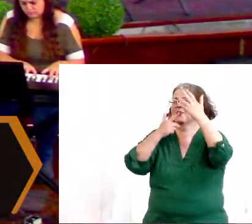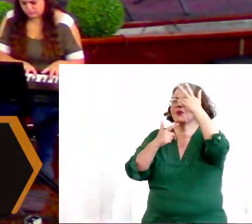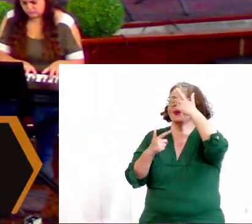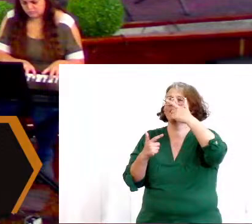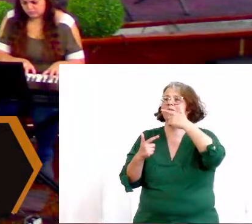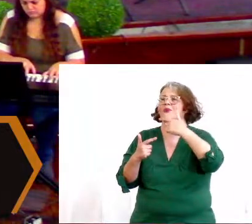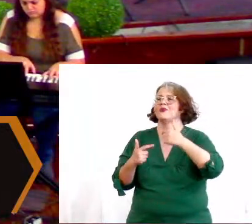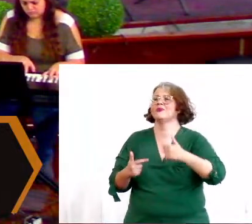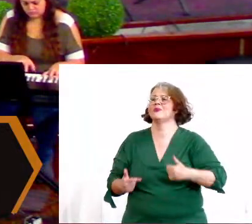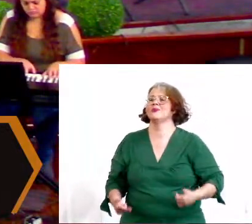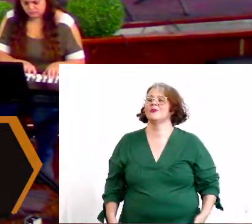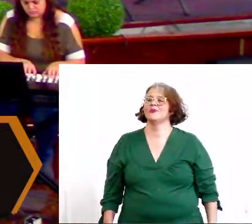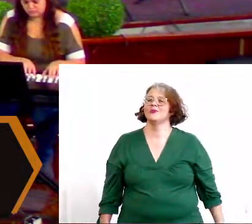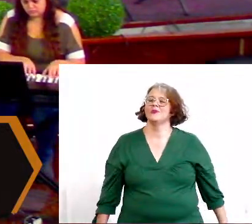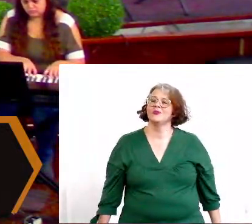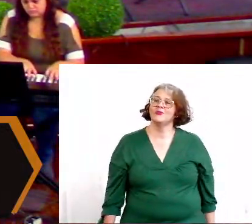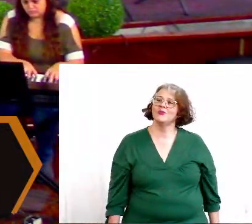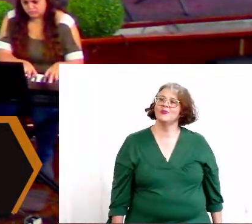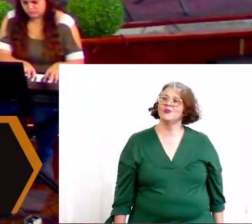formoso.